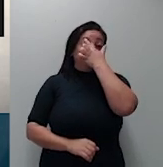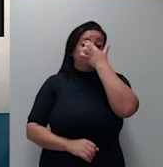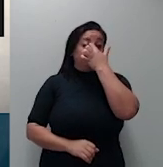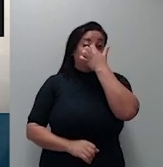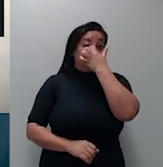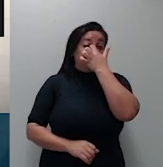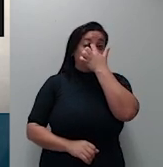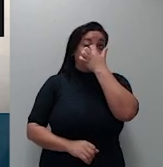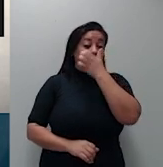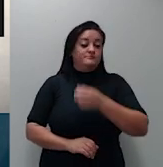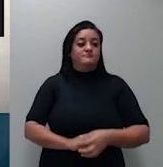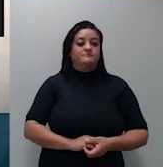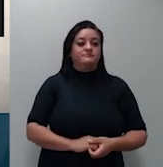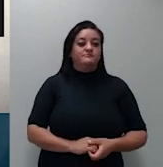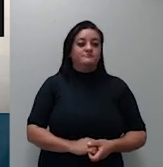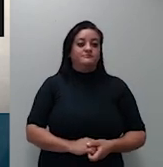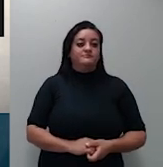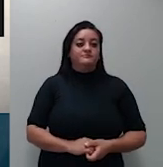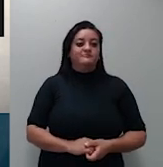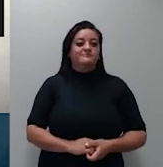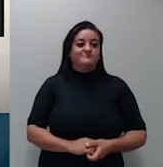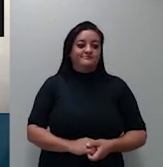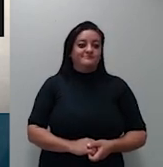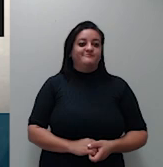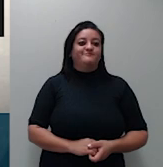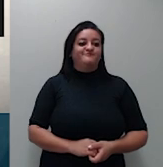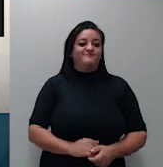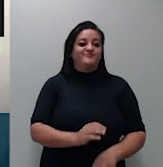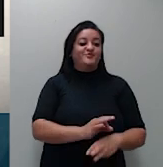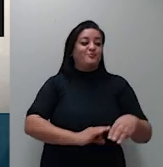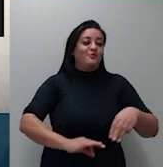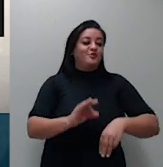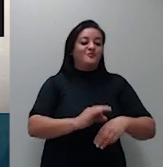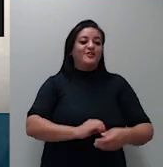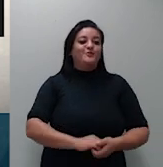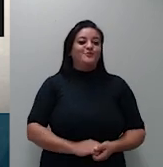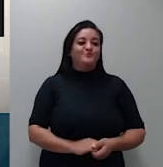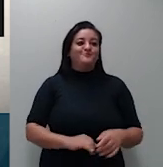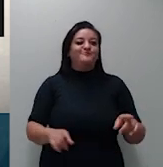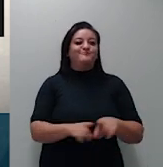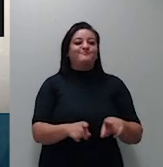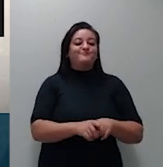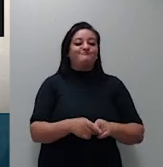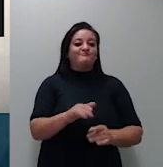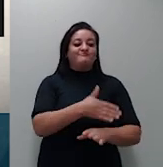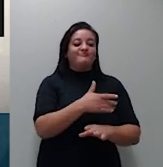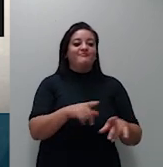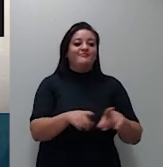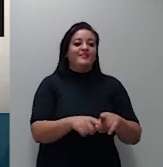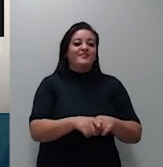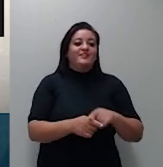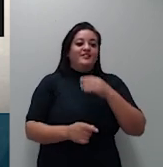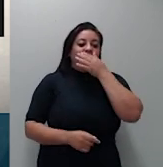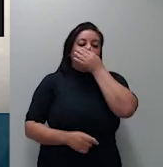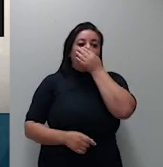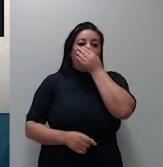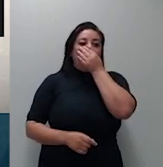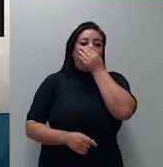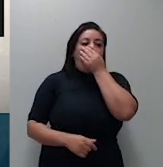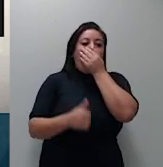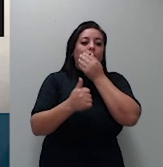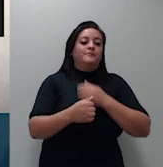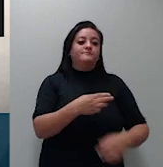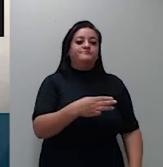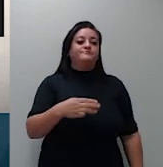eu digo aqui consoante modulação efetuada pela segunda seção o refil 312